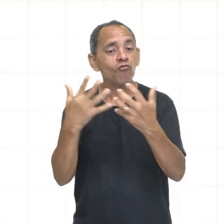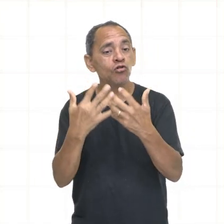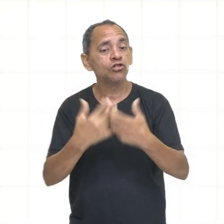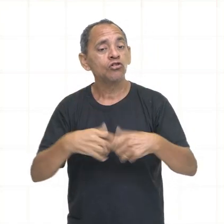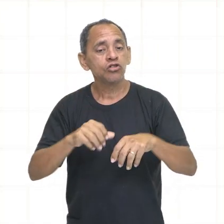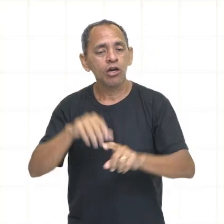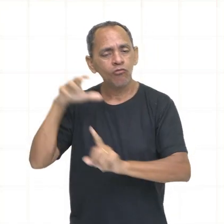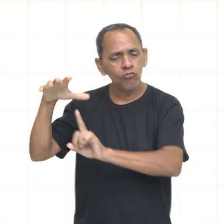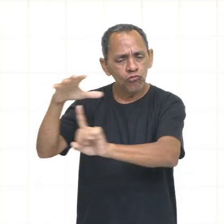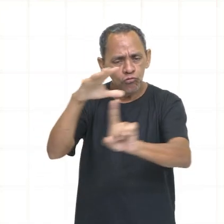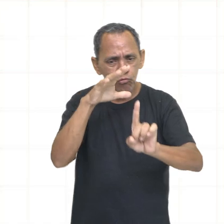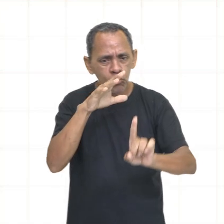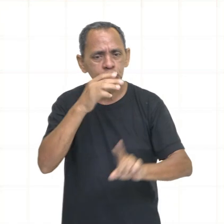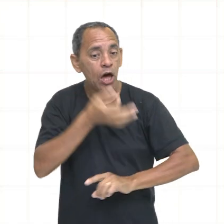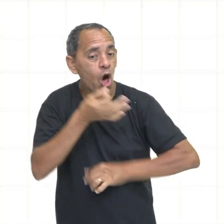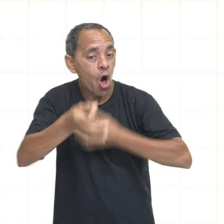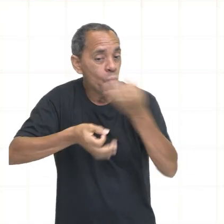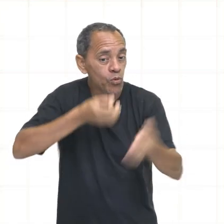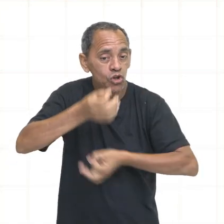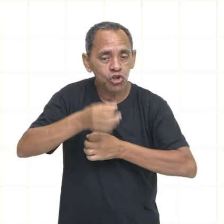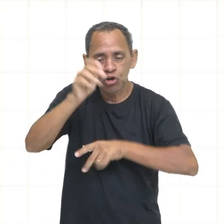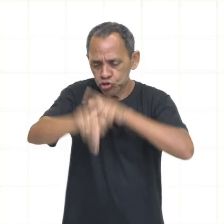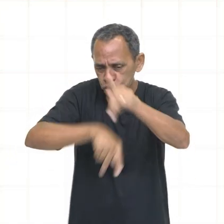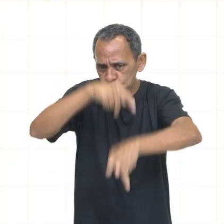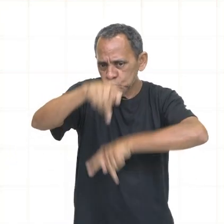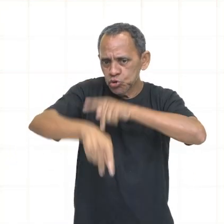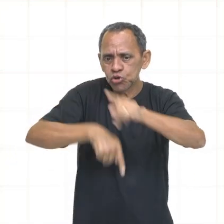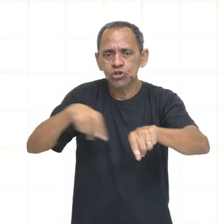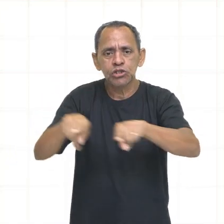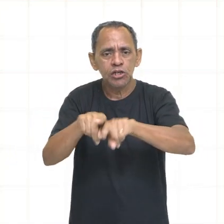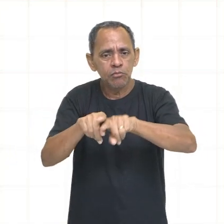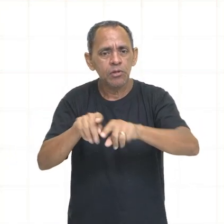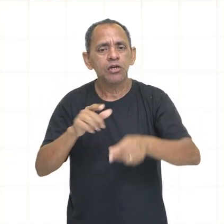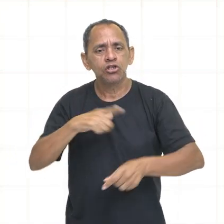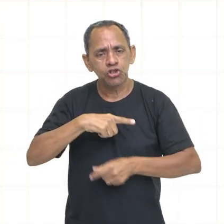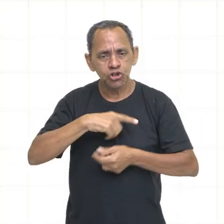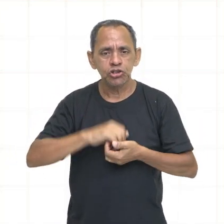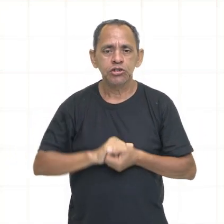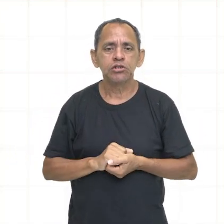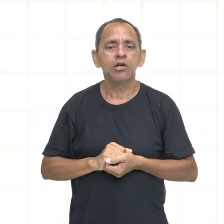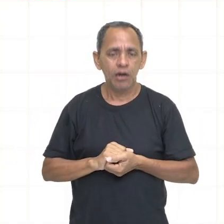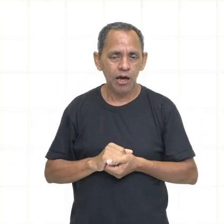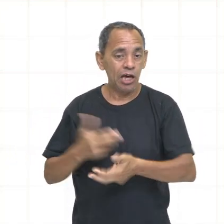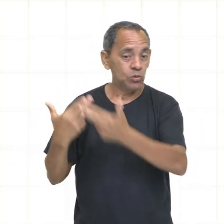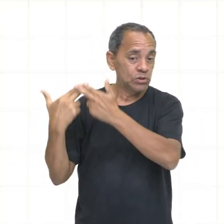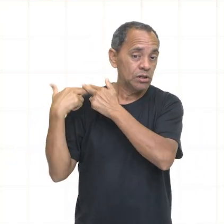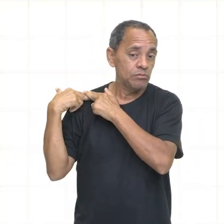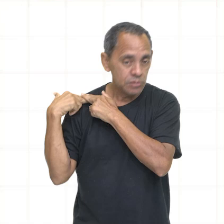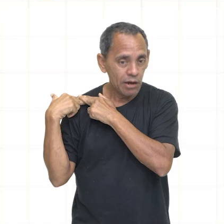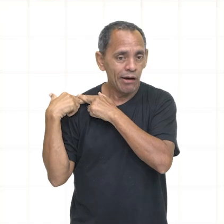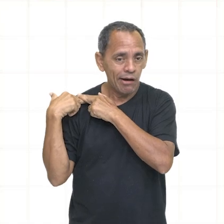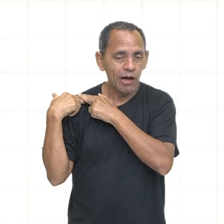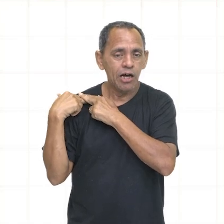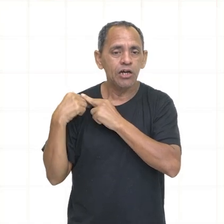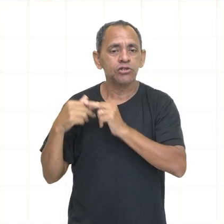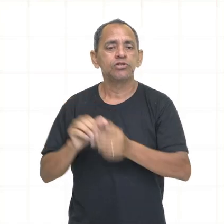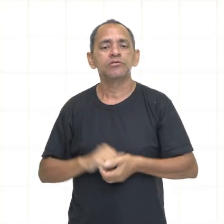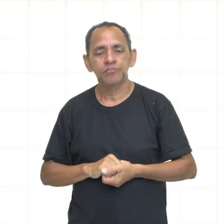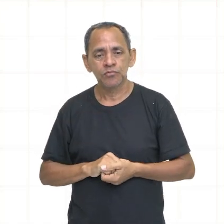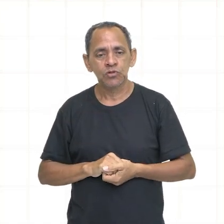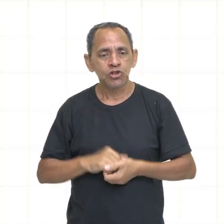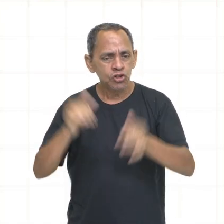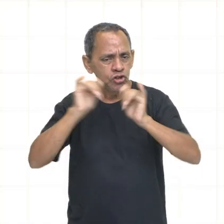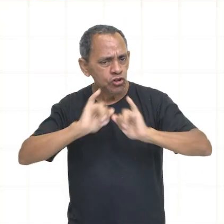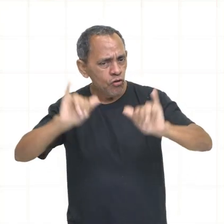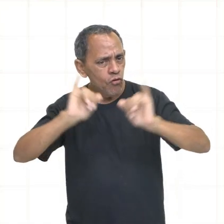convencer e influenciar a opinião pública, encarregada de fazer propaganda do Estado Novo e de seu presidente, e de